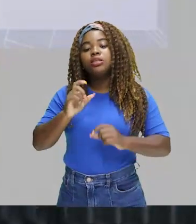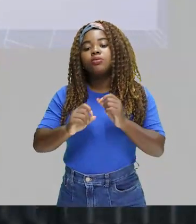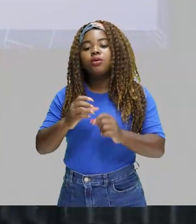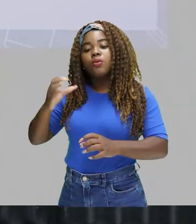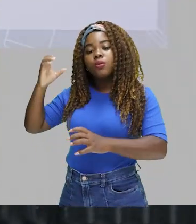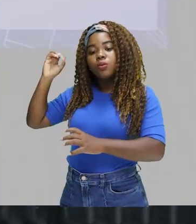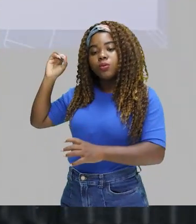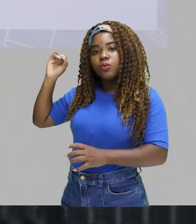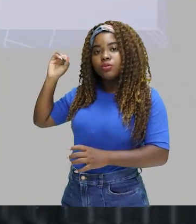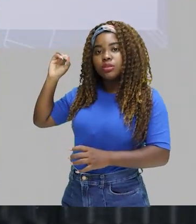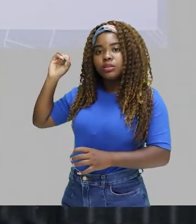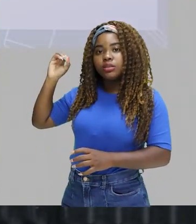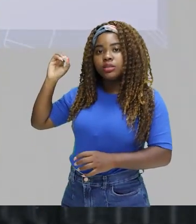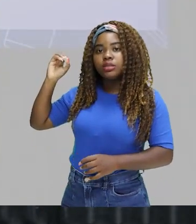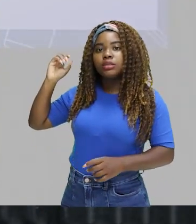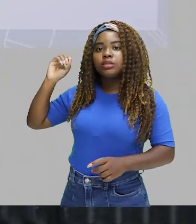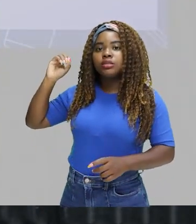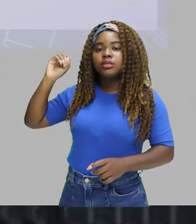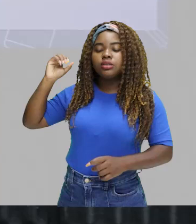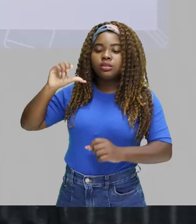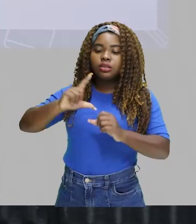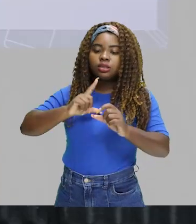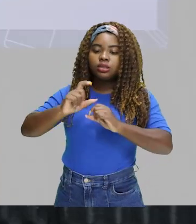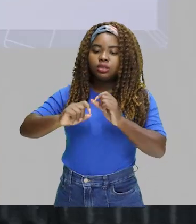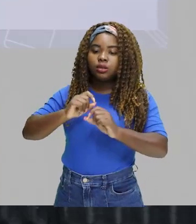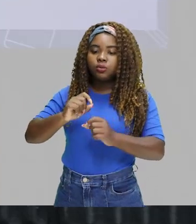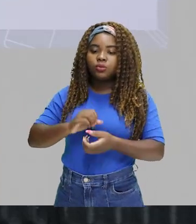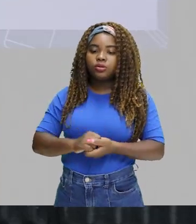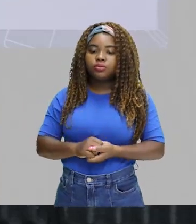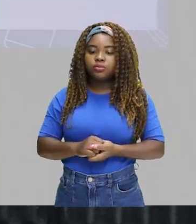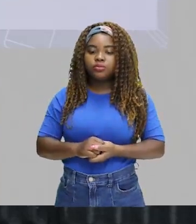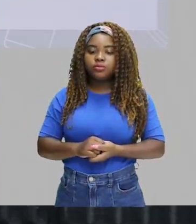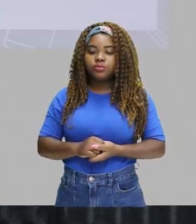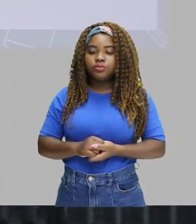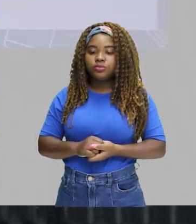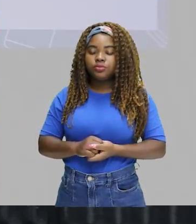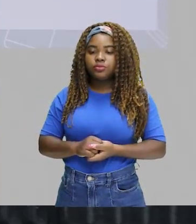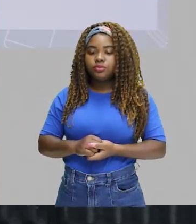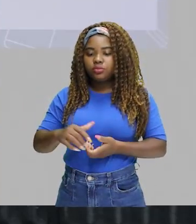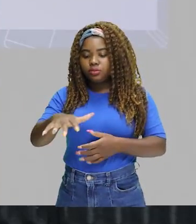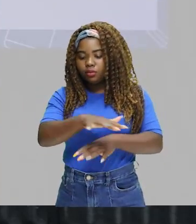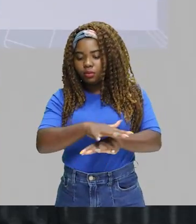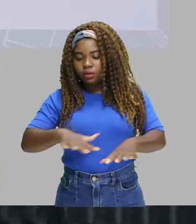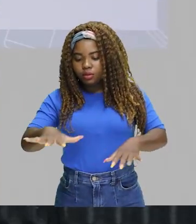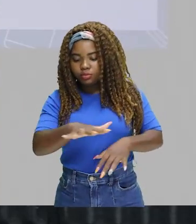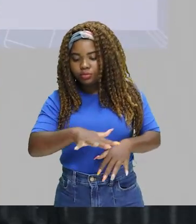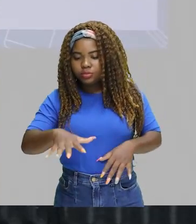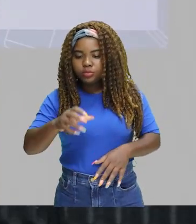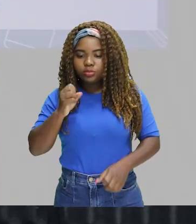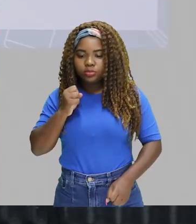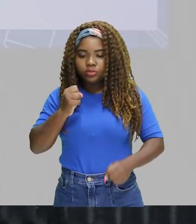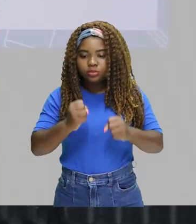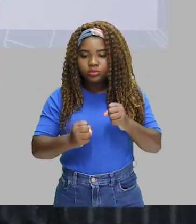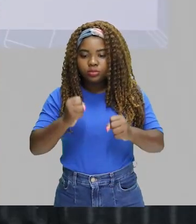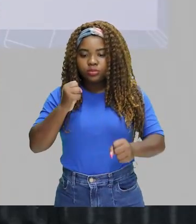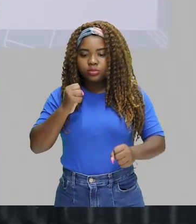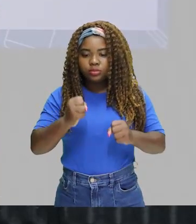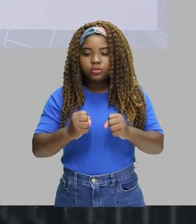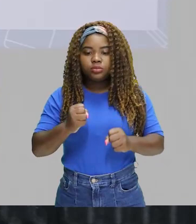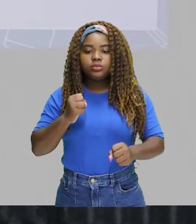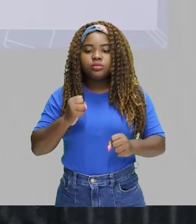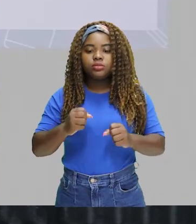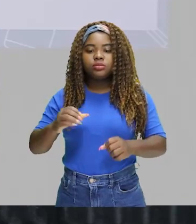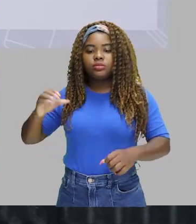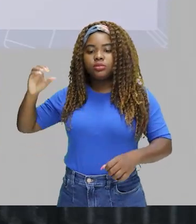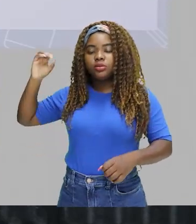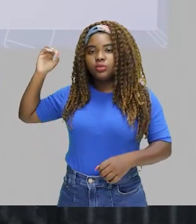ao solo, podendo estar levemente arqueado para cima. O solo está aqui embaixo, onde ela está andando. Ó, perceba que o dardo está paralelo